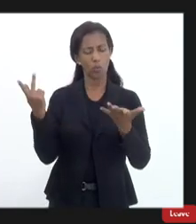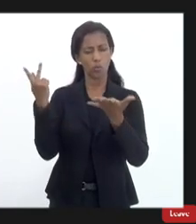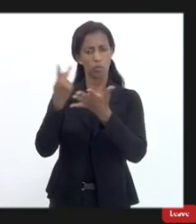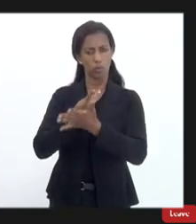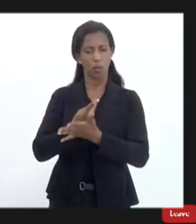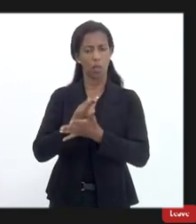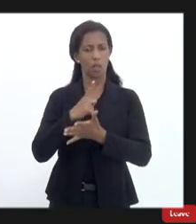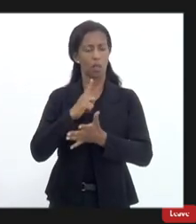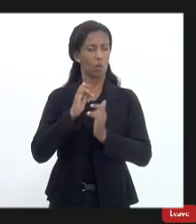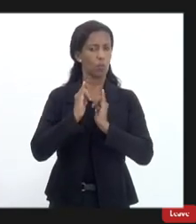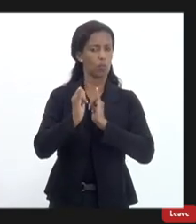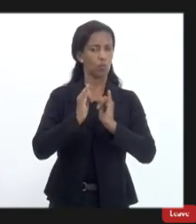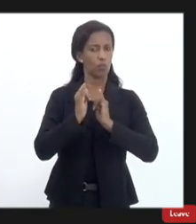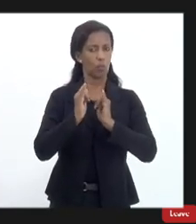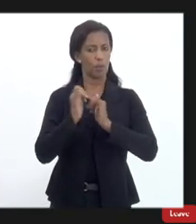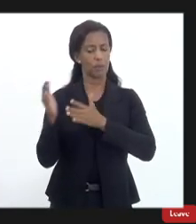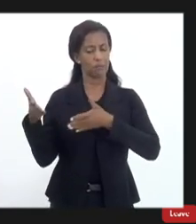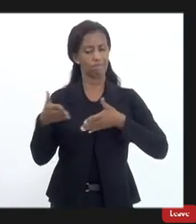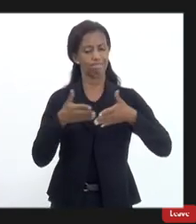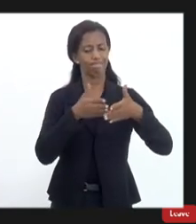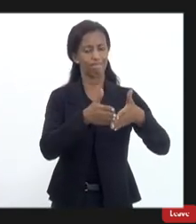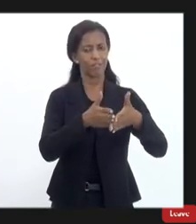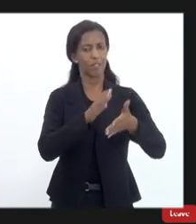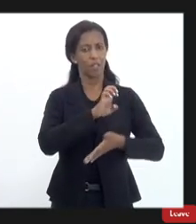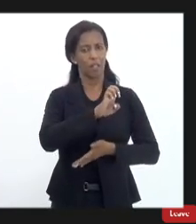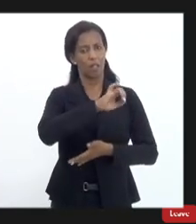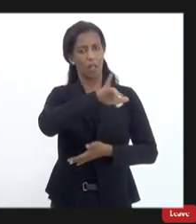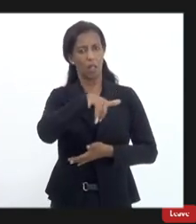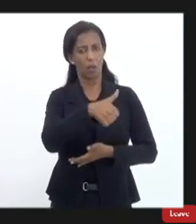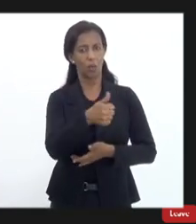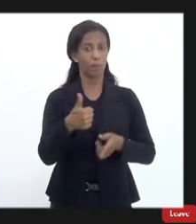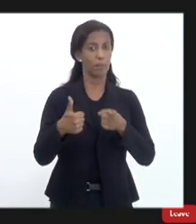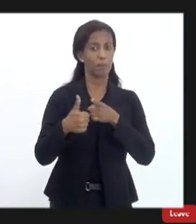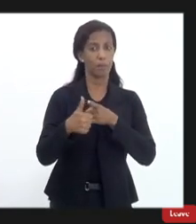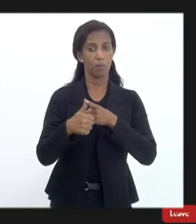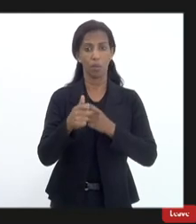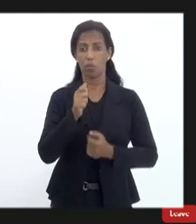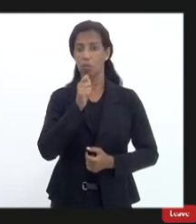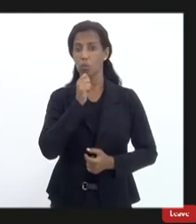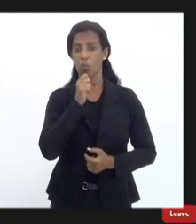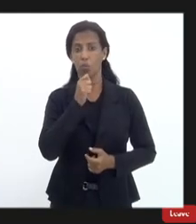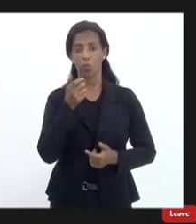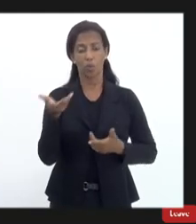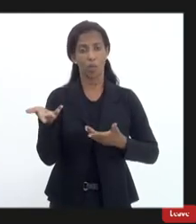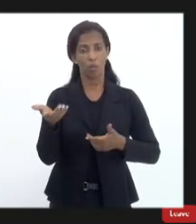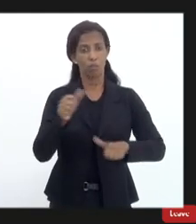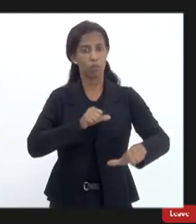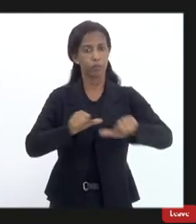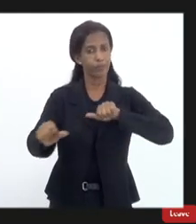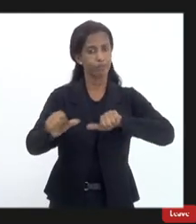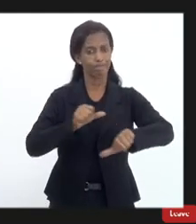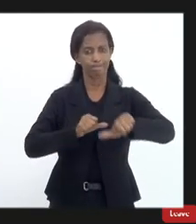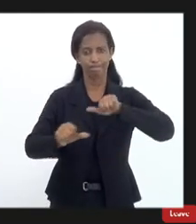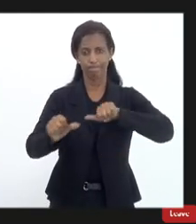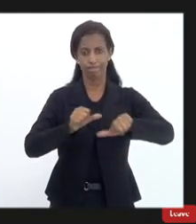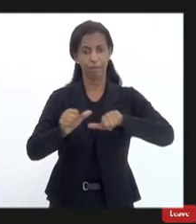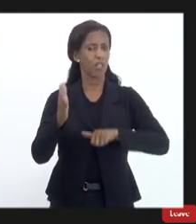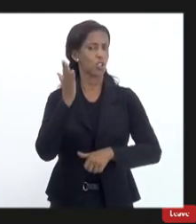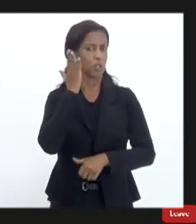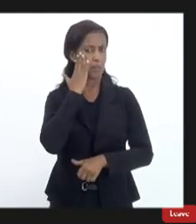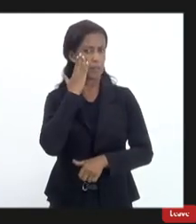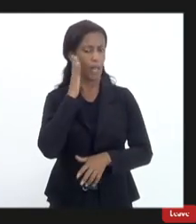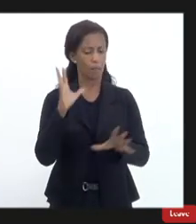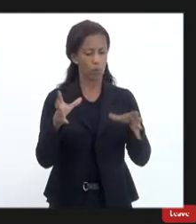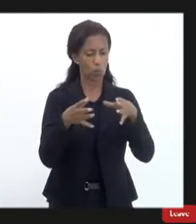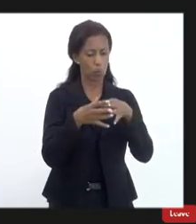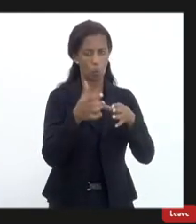tido denúncias, né, que têm chegado ao Fórum EJA, né, de que, primeiro, que não está havendo revezamento. A gente até entende que as turmas são